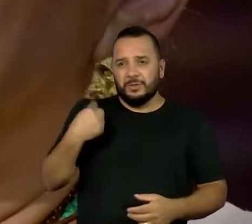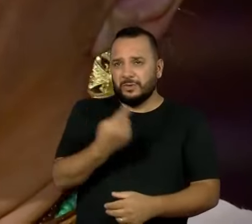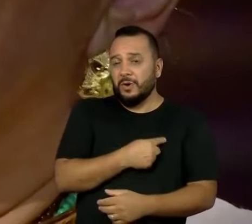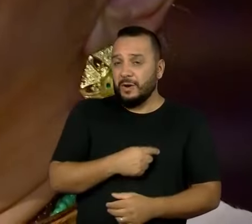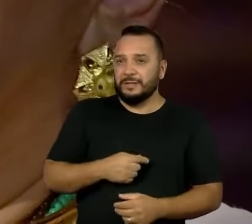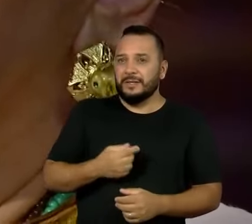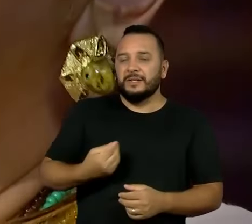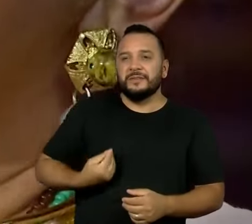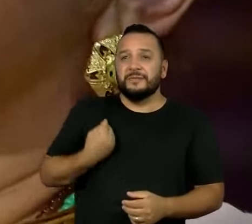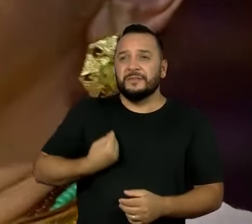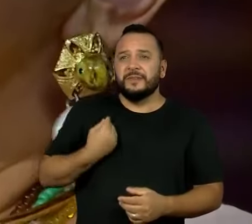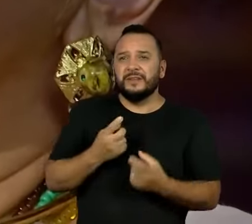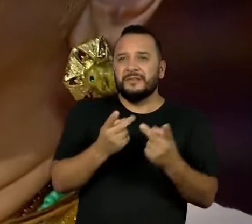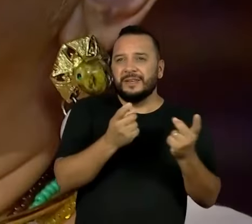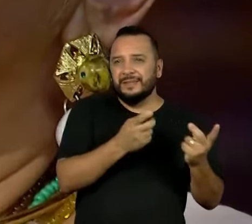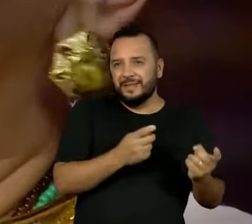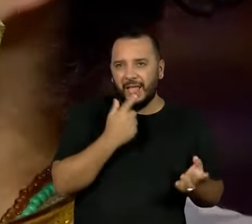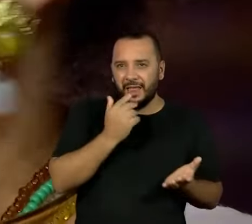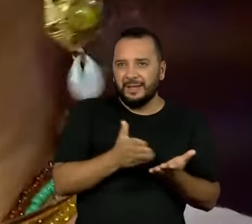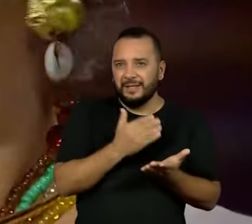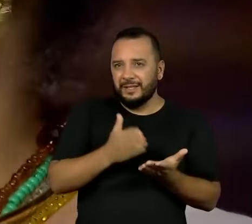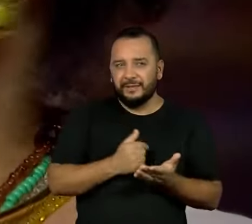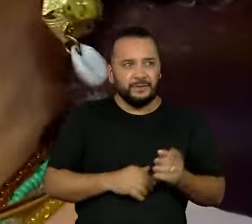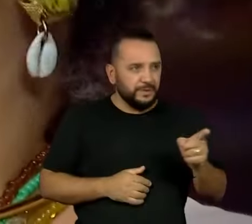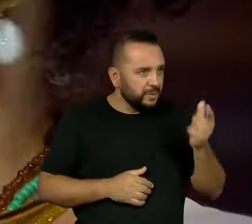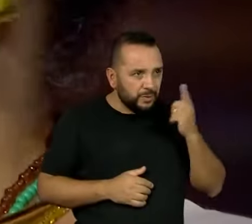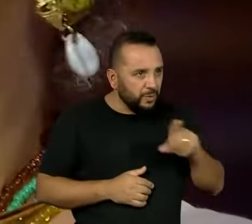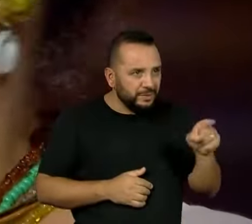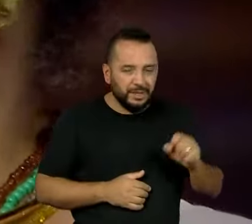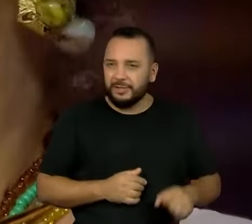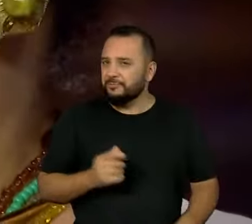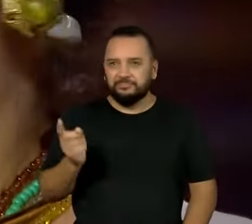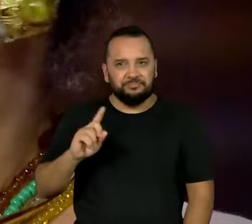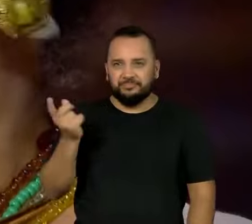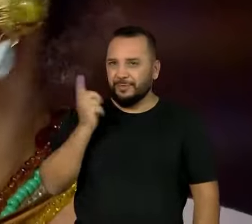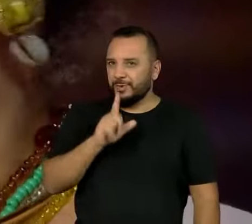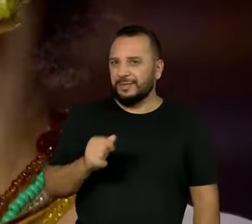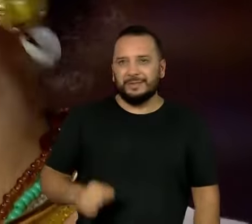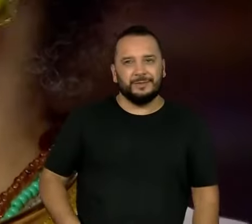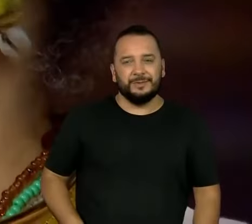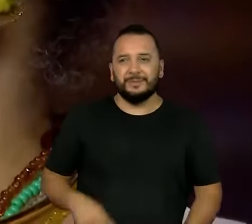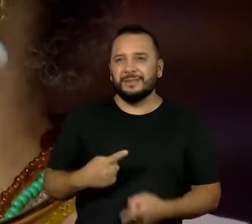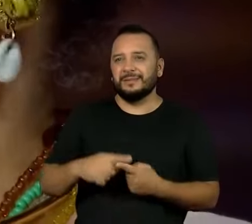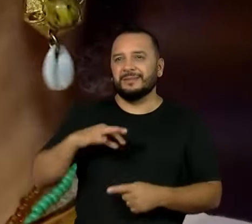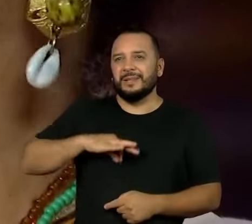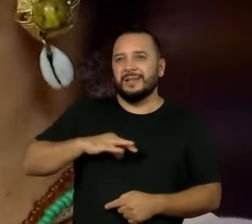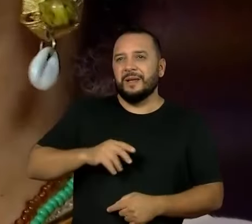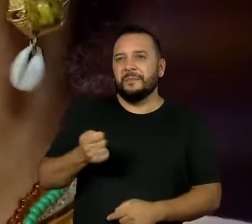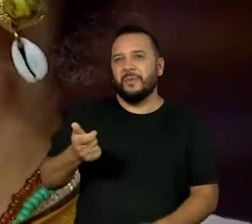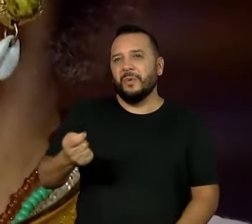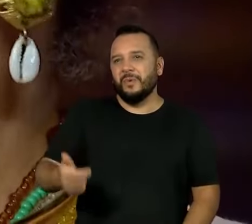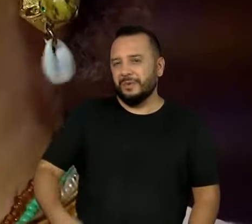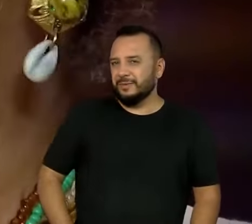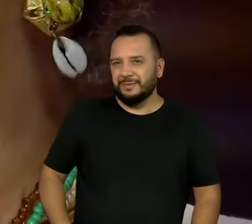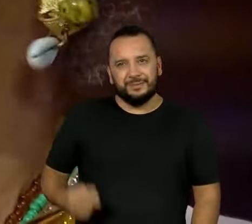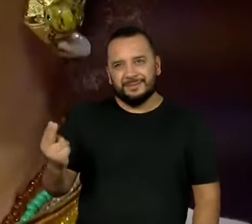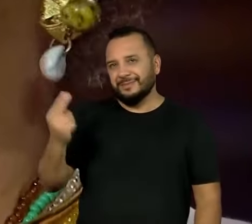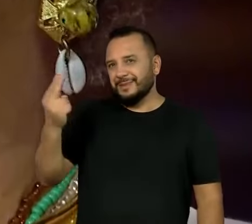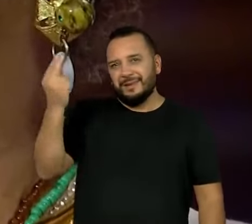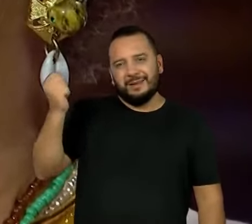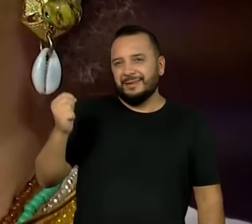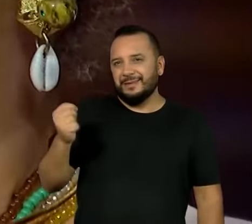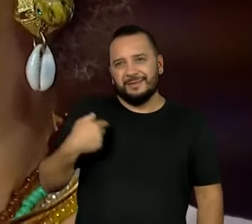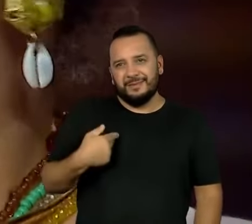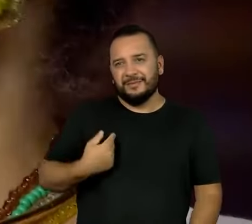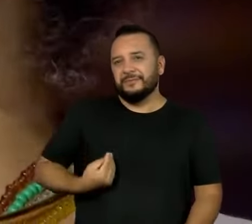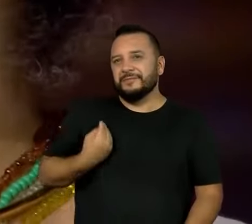livro né a gente você não consegue quem me der não não meu Deus não dá nem para começar a pensar em viver da